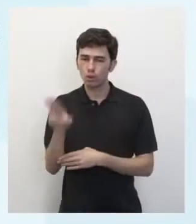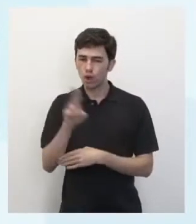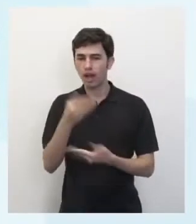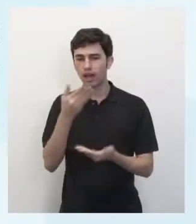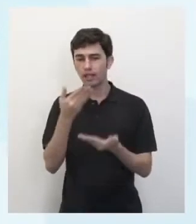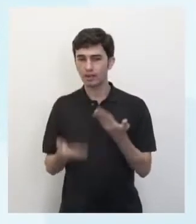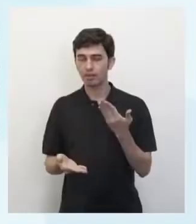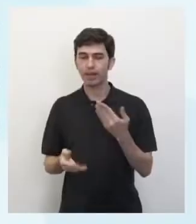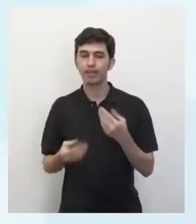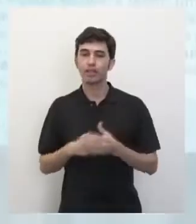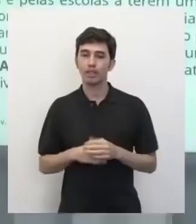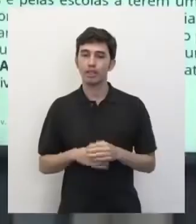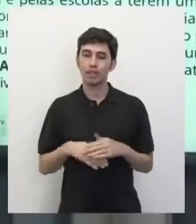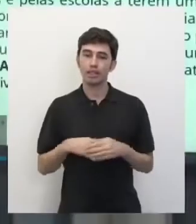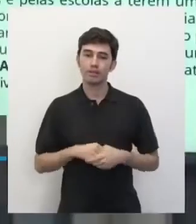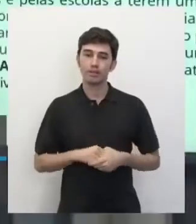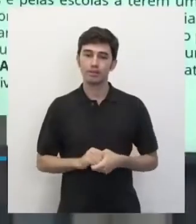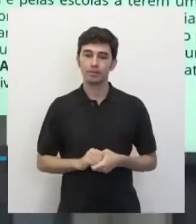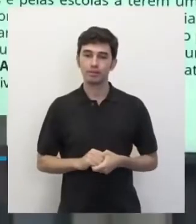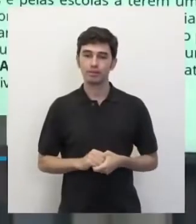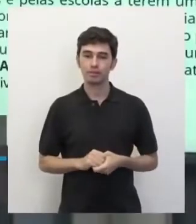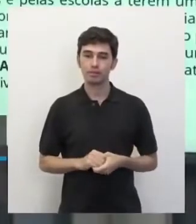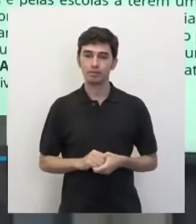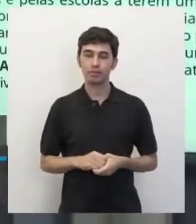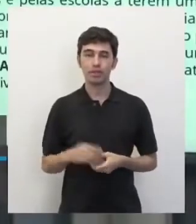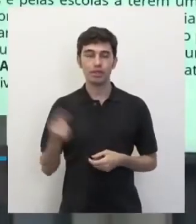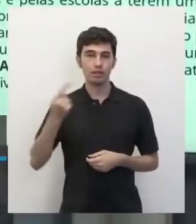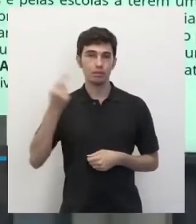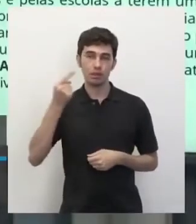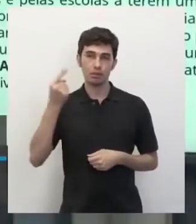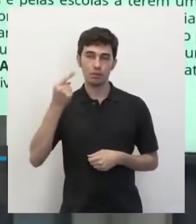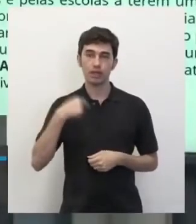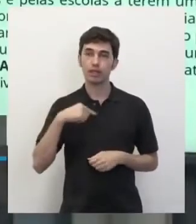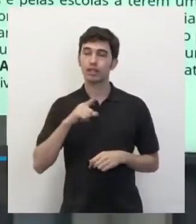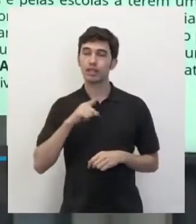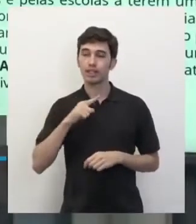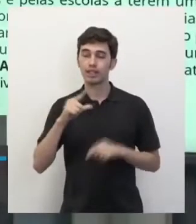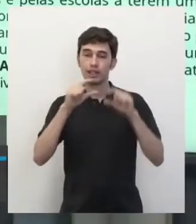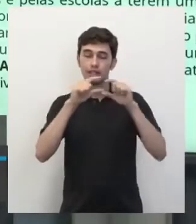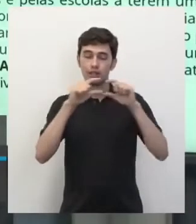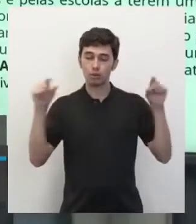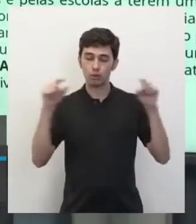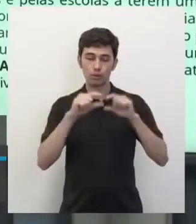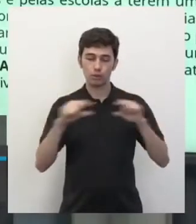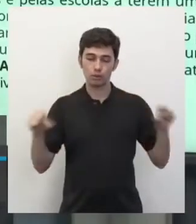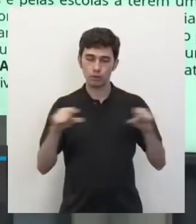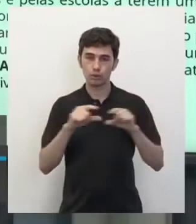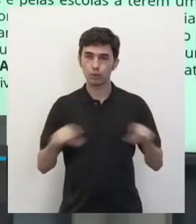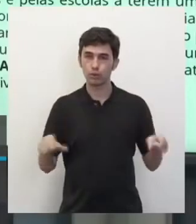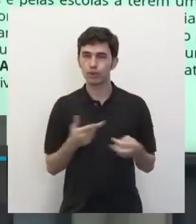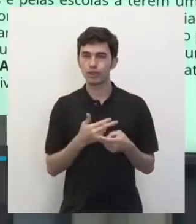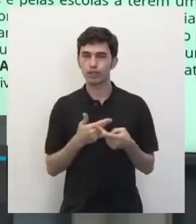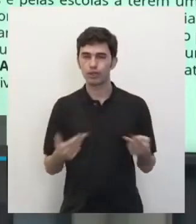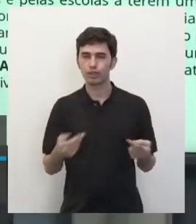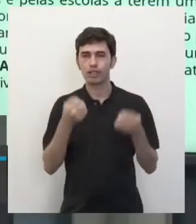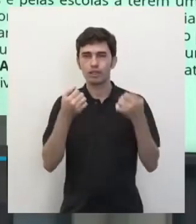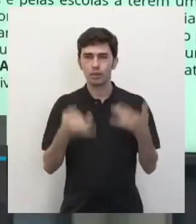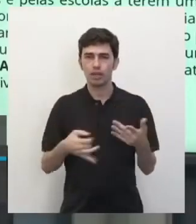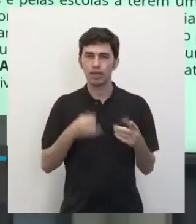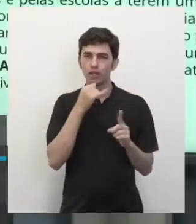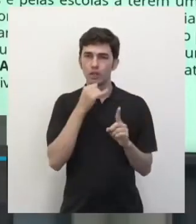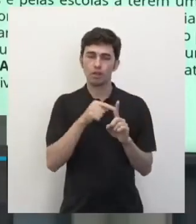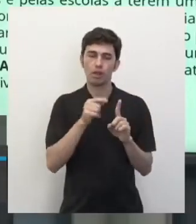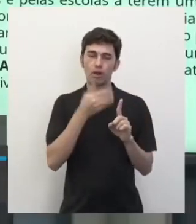bem. Ótimo. Então, primeiro, nós temos várias citações aí nesse texto. Então, fala do sociólogo, depois fala